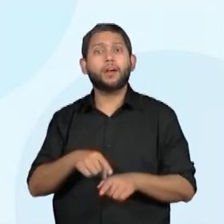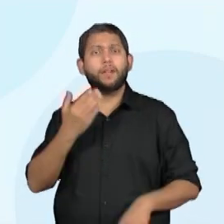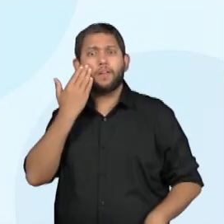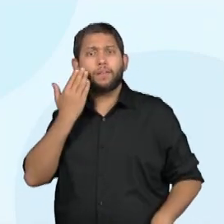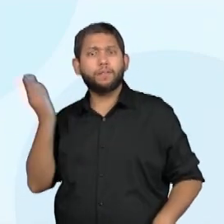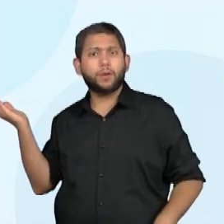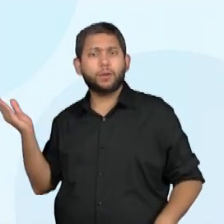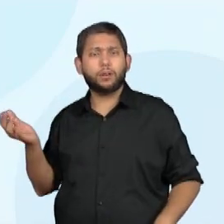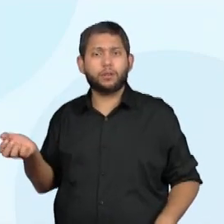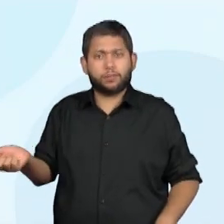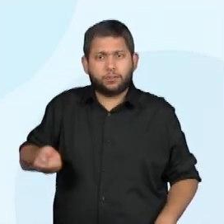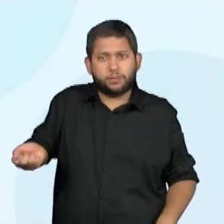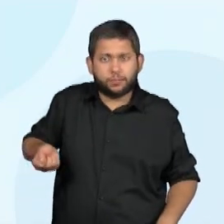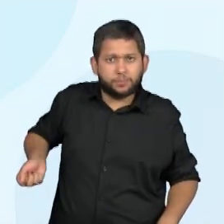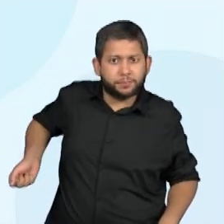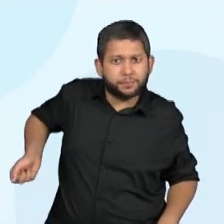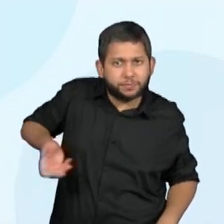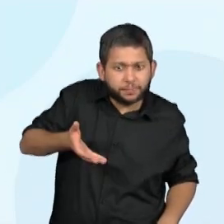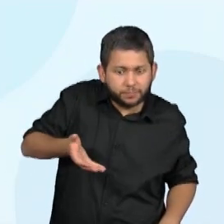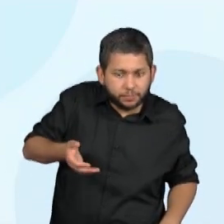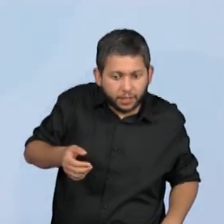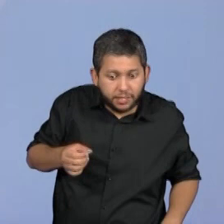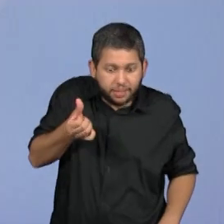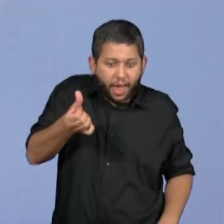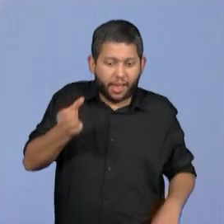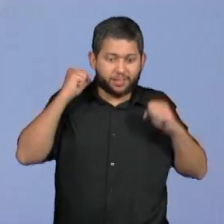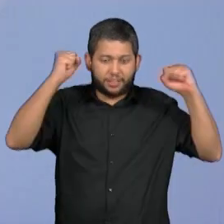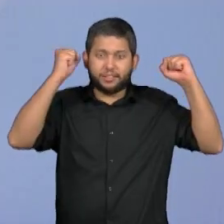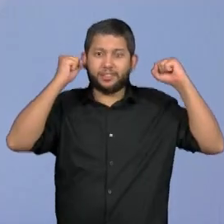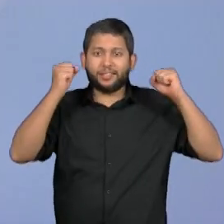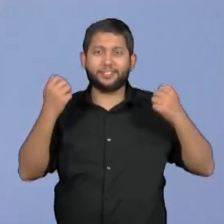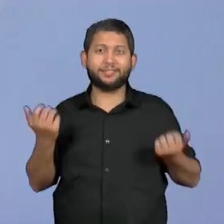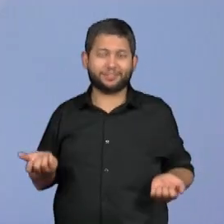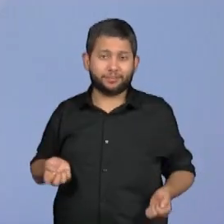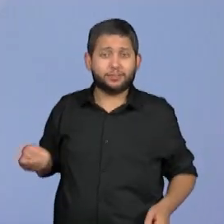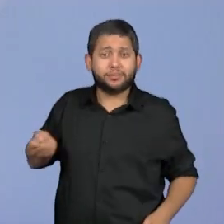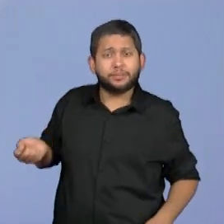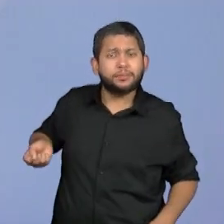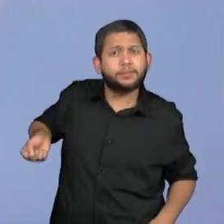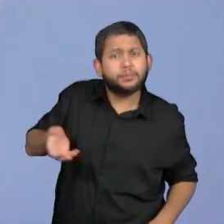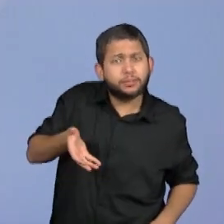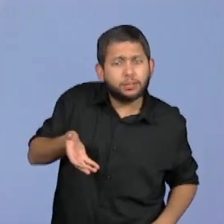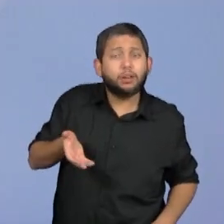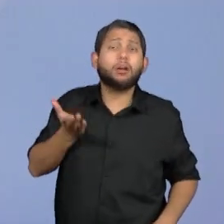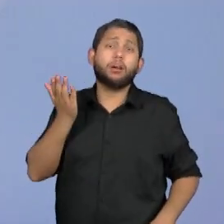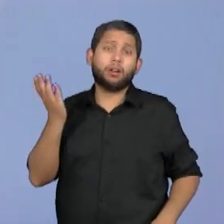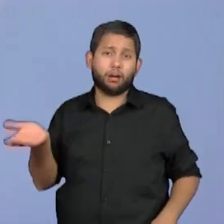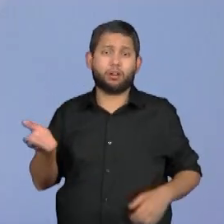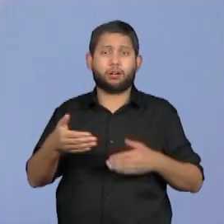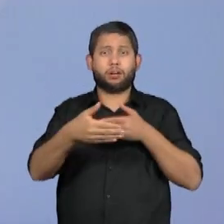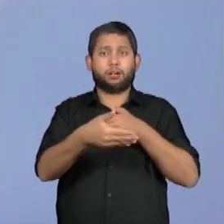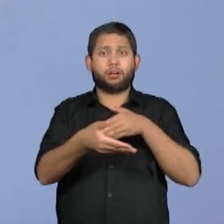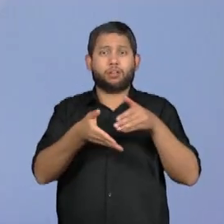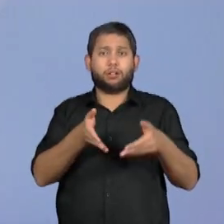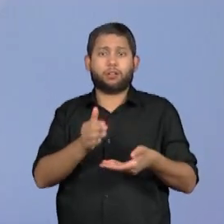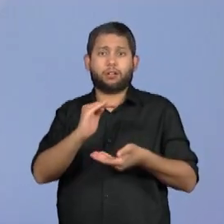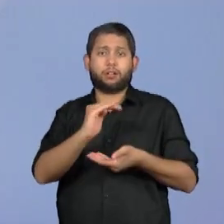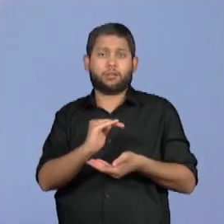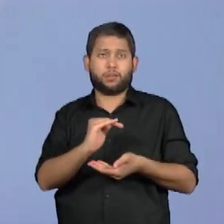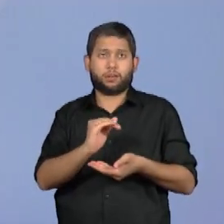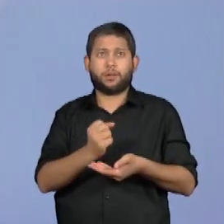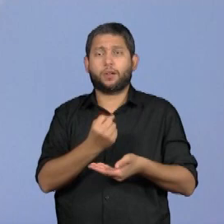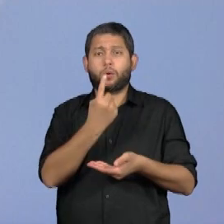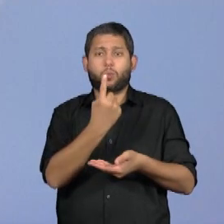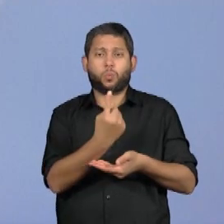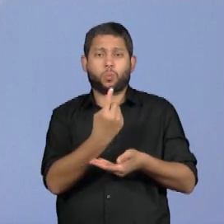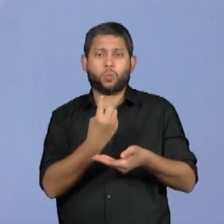aqui um dado de jogo. Geralmente, a gente usa esse dado nos jogos, ele tem 6